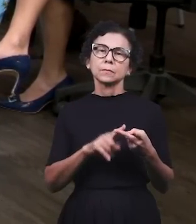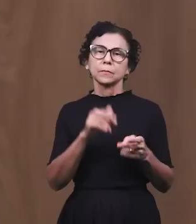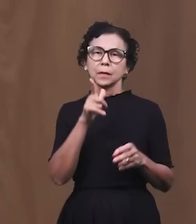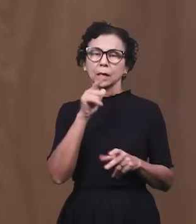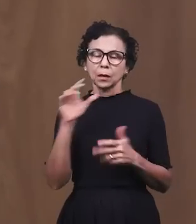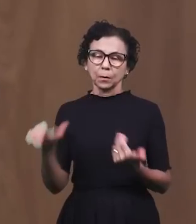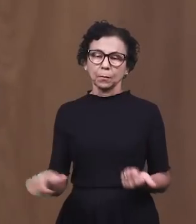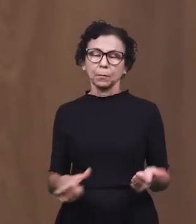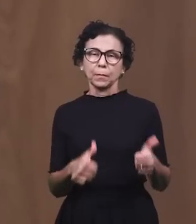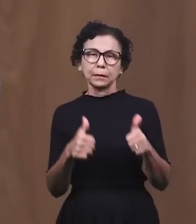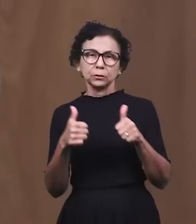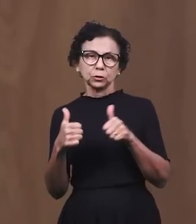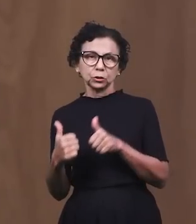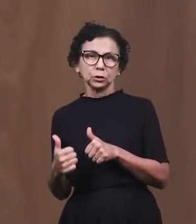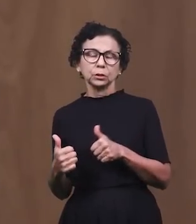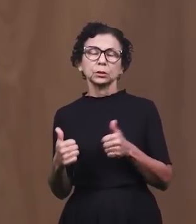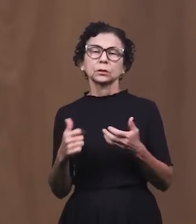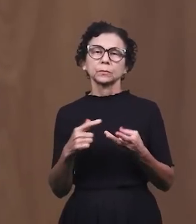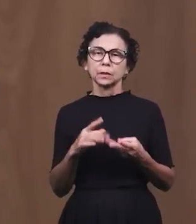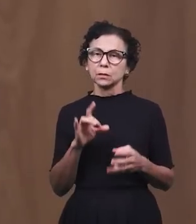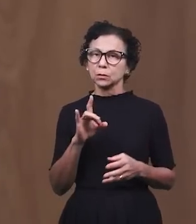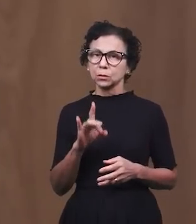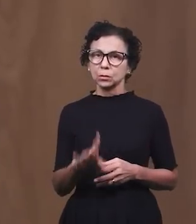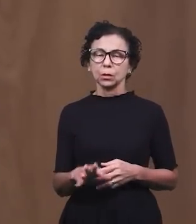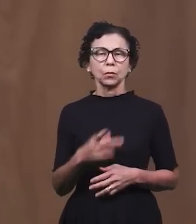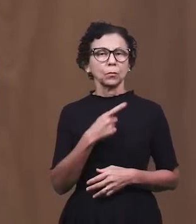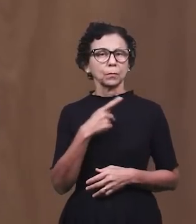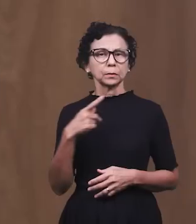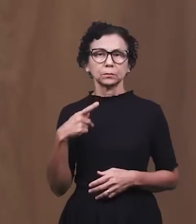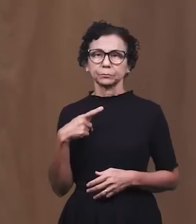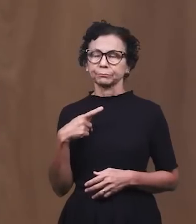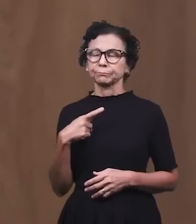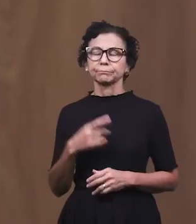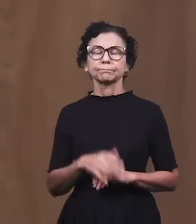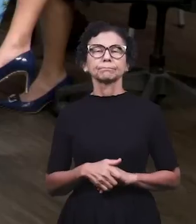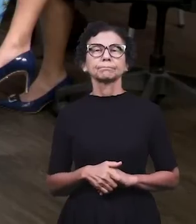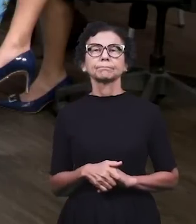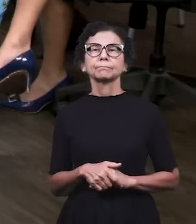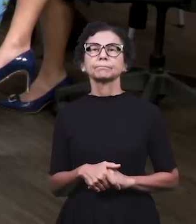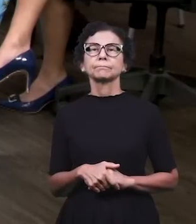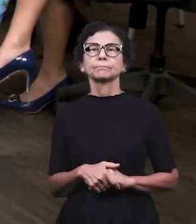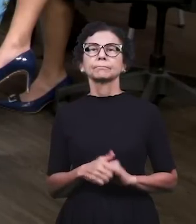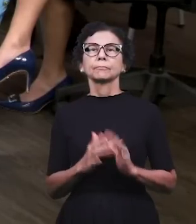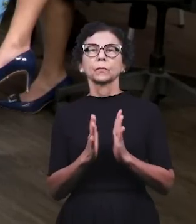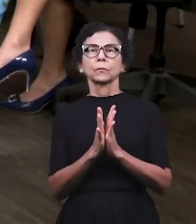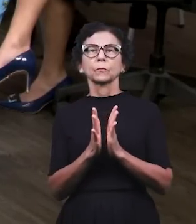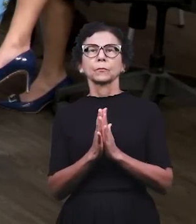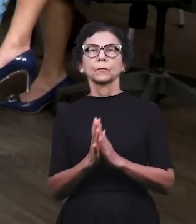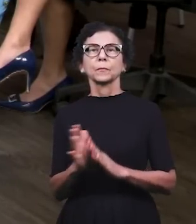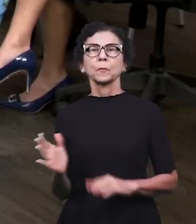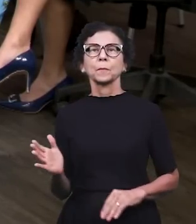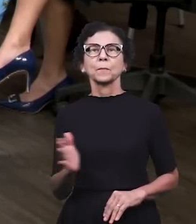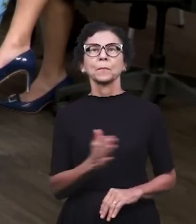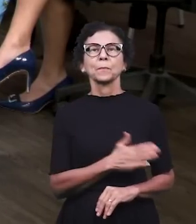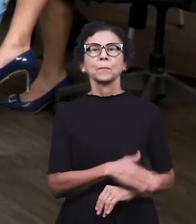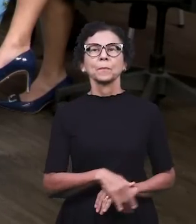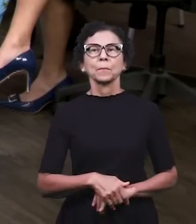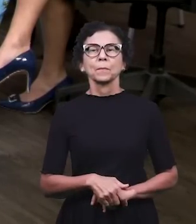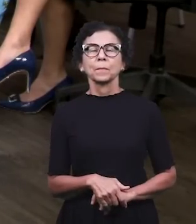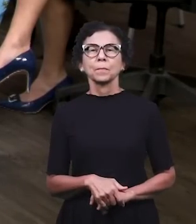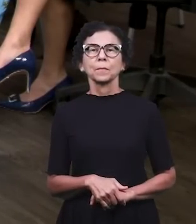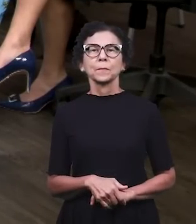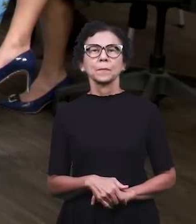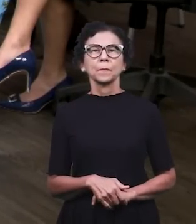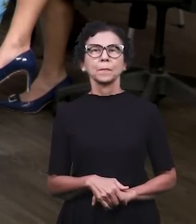atos pastorais, quer dizer, do ministério da igreja. Entendeu? Ok. E aí? Deu certinho.